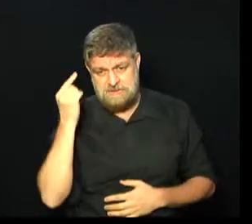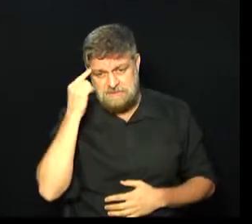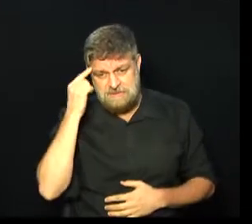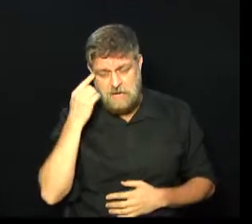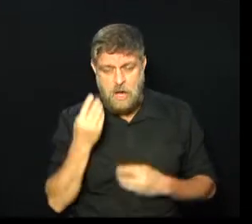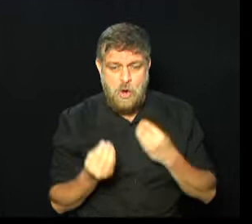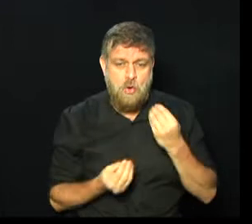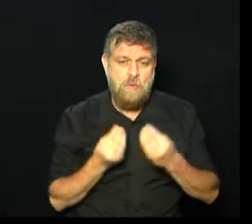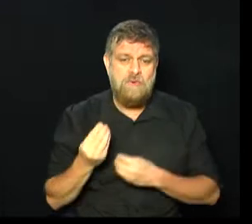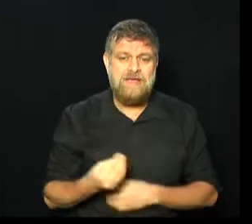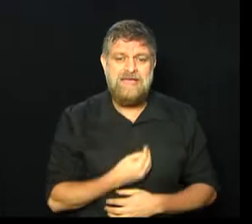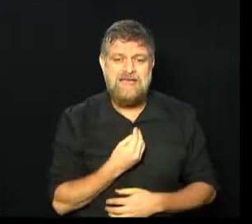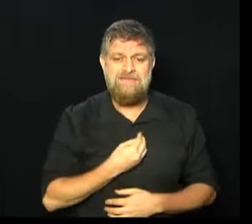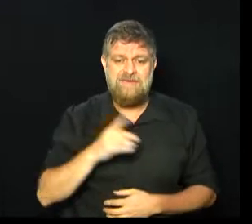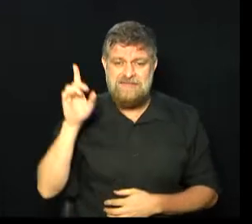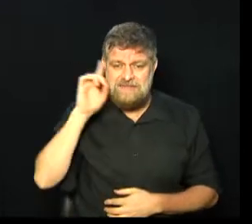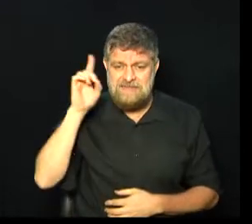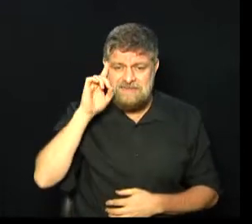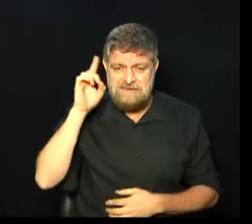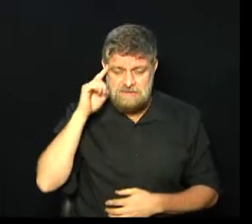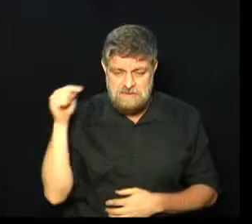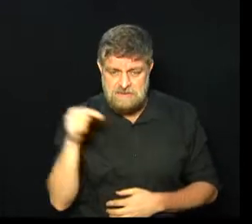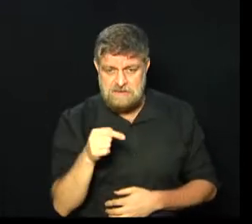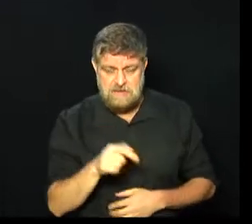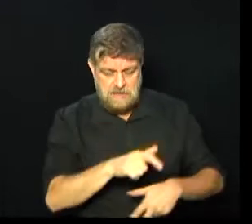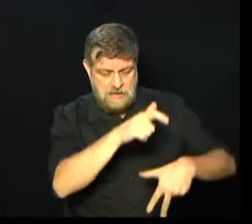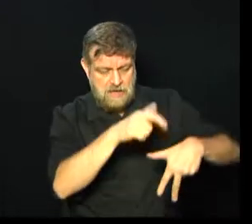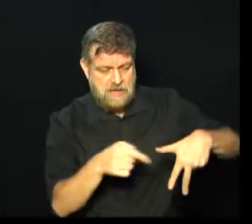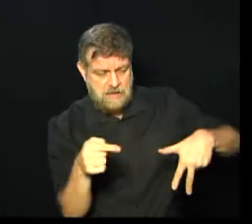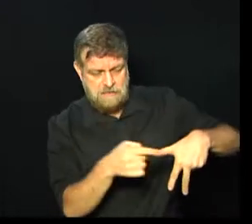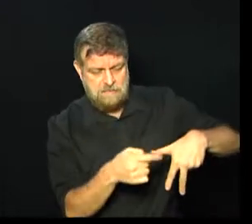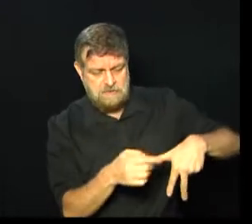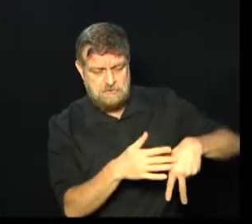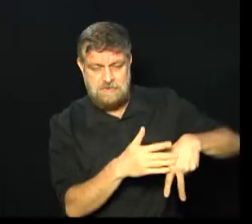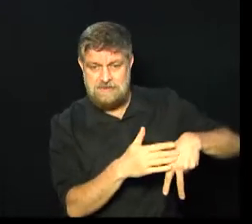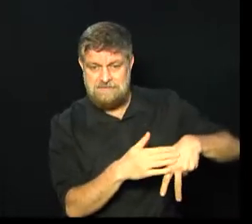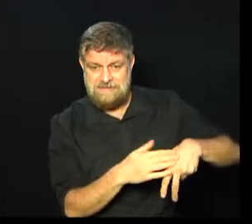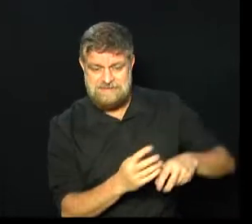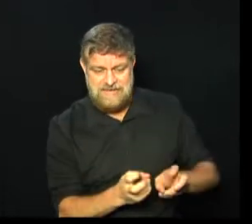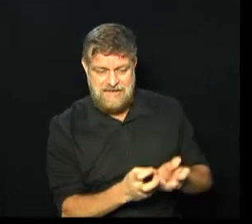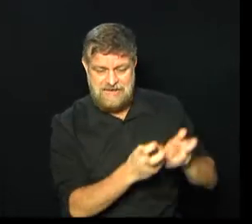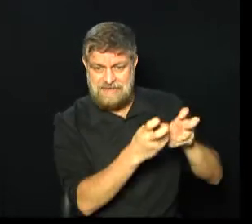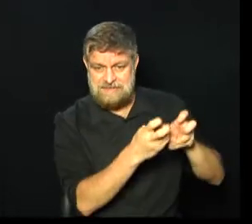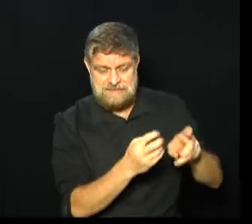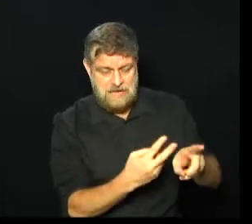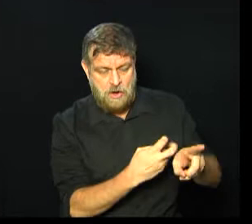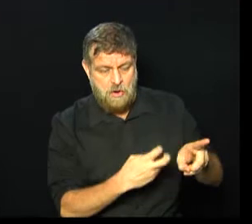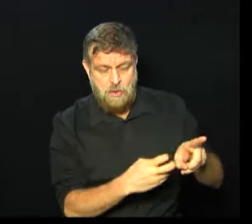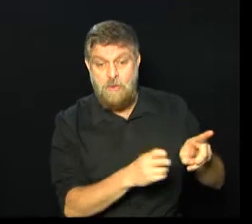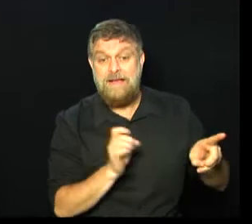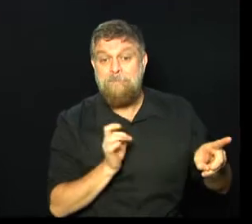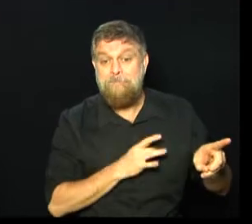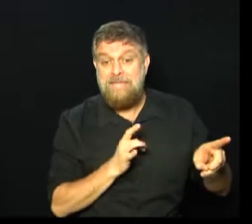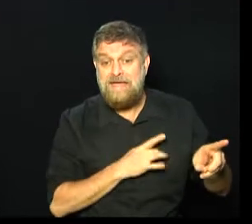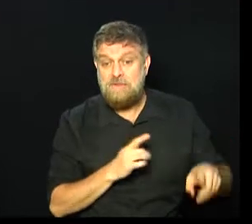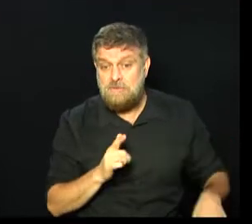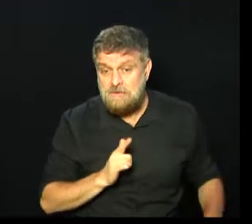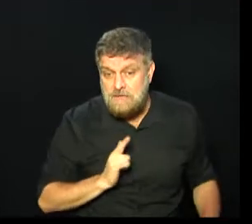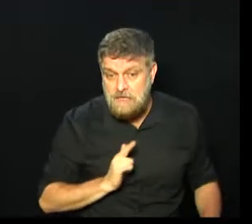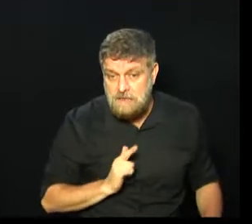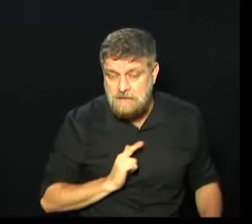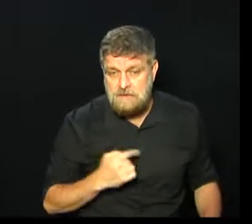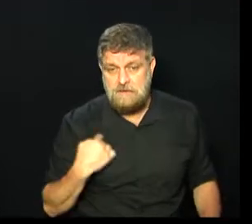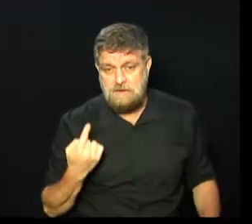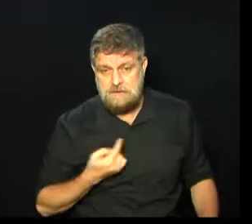rotina de um paciente que tem câncer de próstata, ou que tem a suspeita, ou que tem o medo de ter câncer de próstata, a gente vê